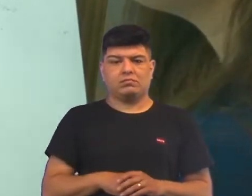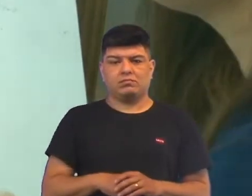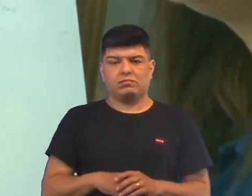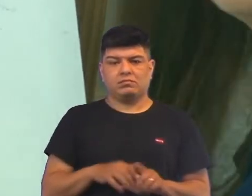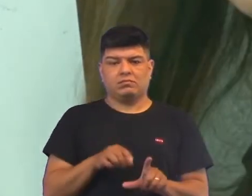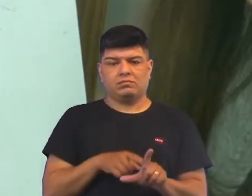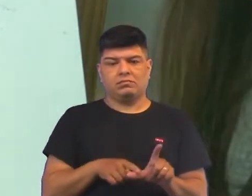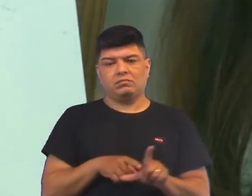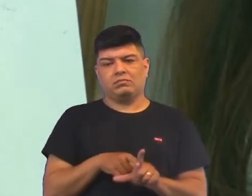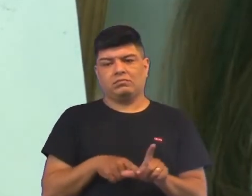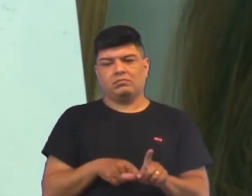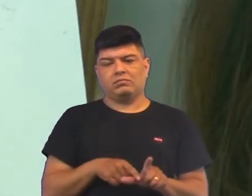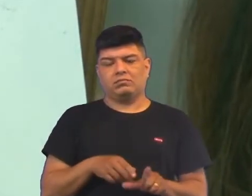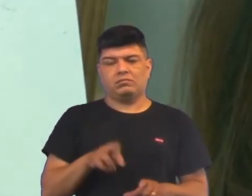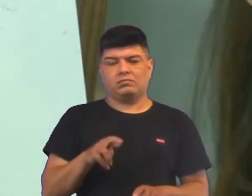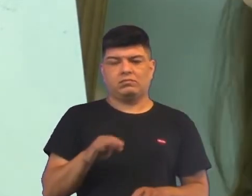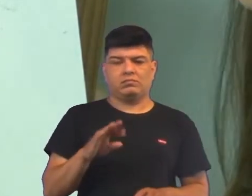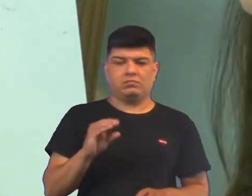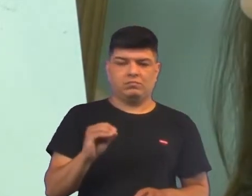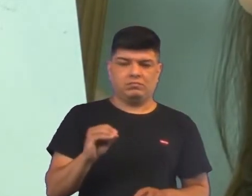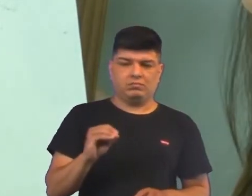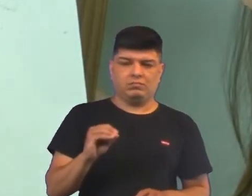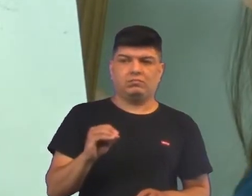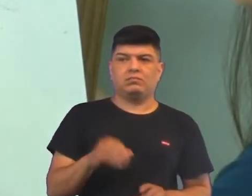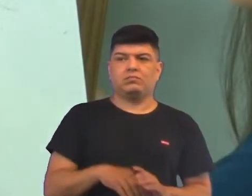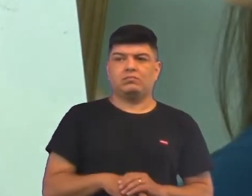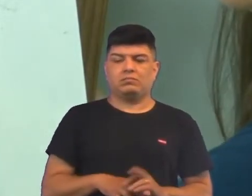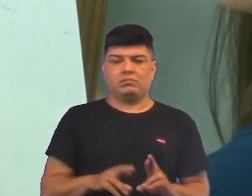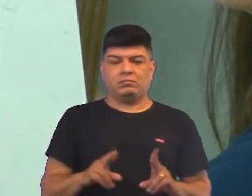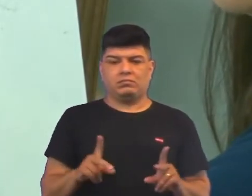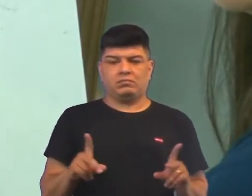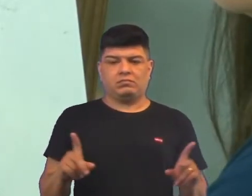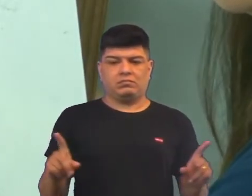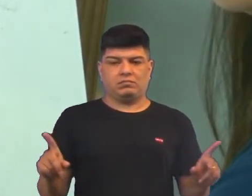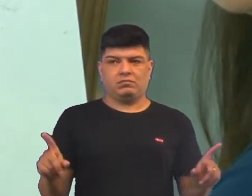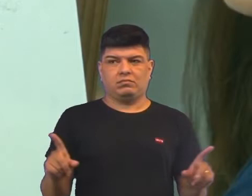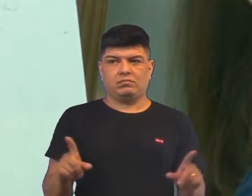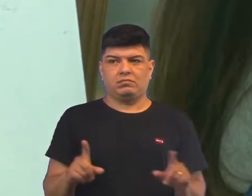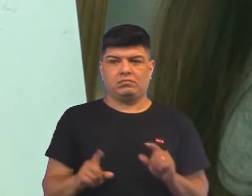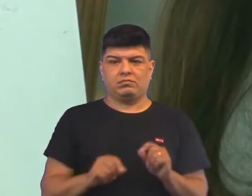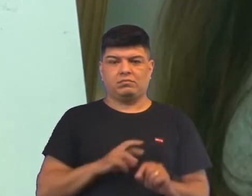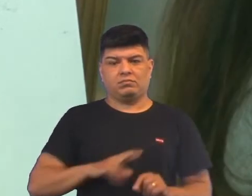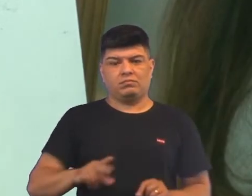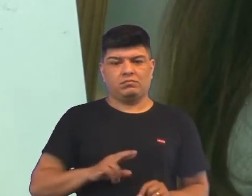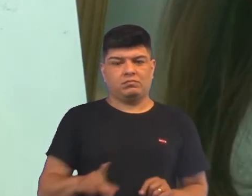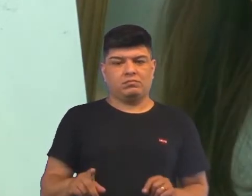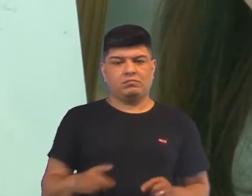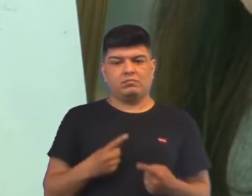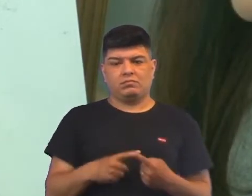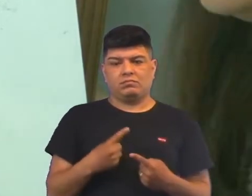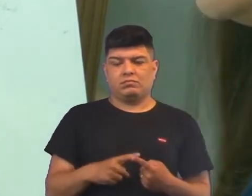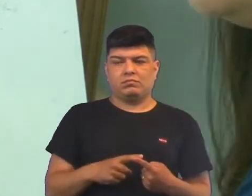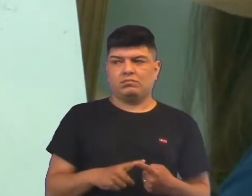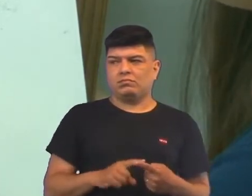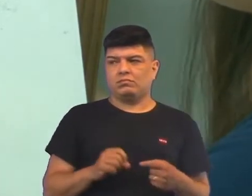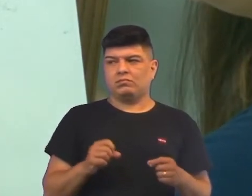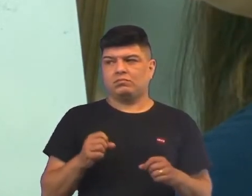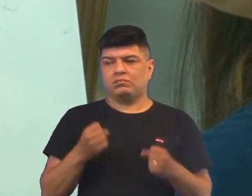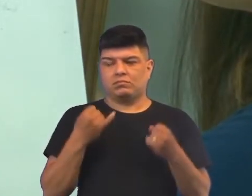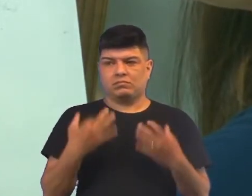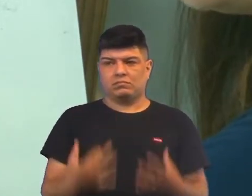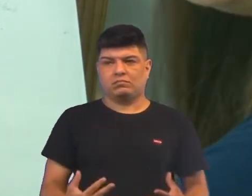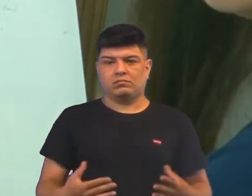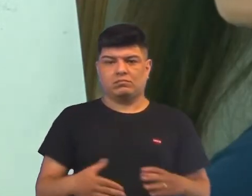um ângulo reto. A única diferença desse triângulo para esse, não deixa de ser triângulo. Porque quando eu falo triângulo, eu